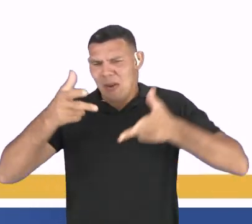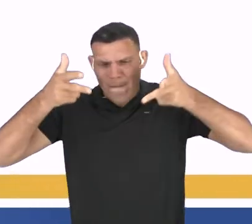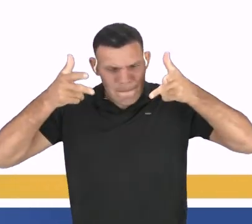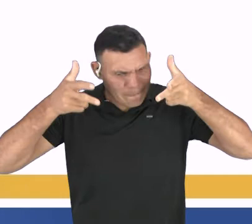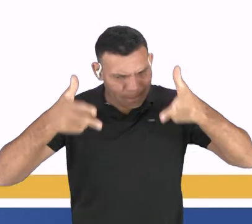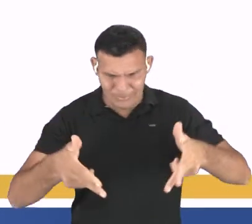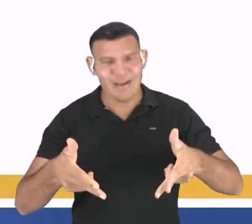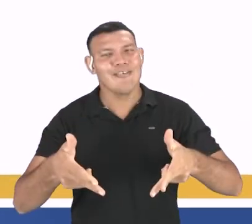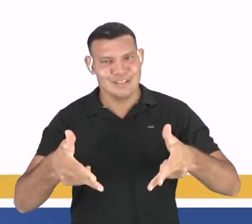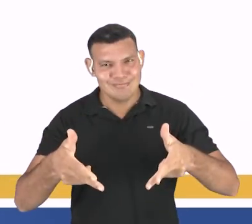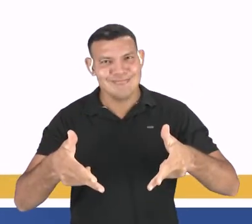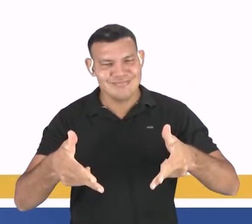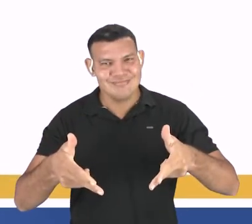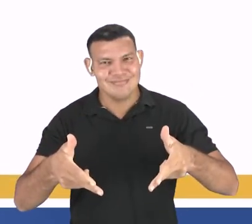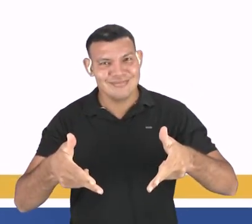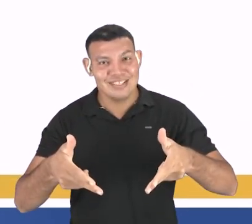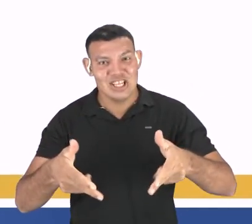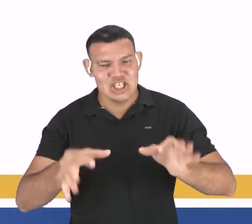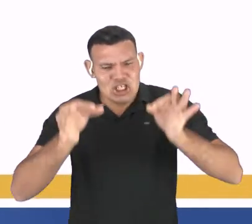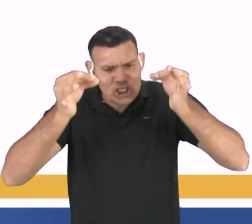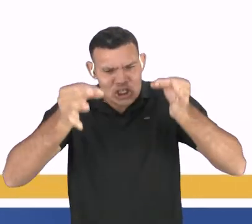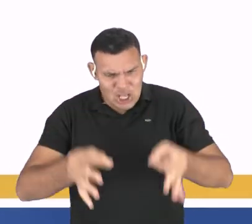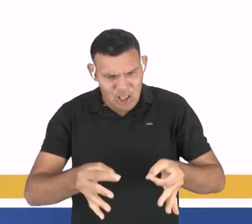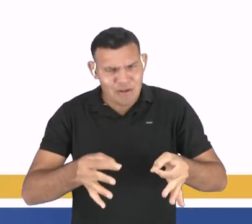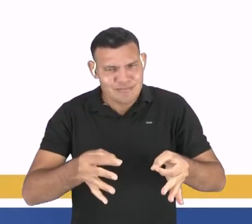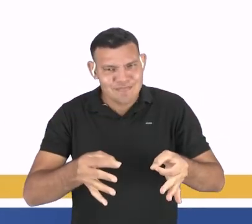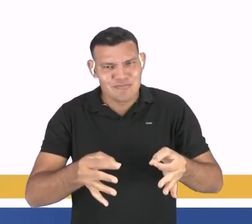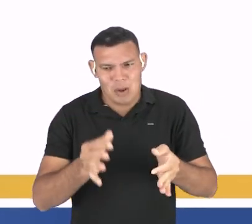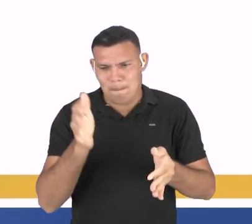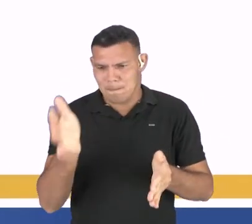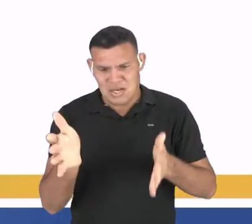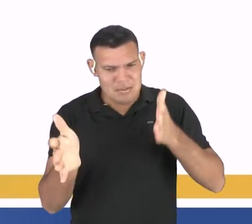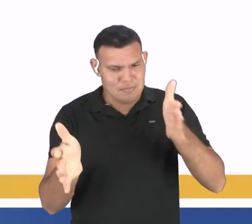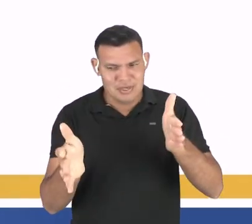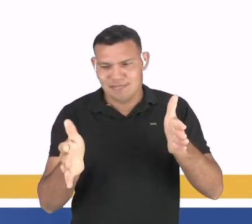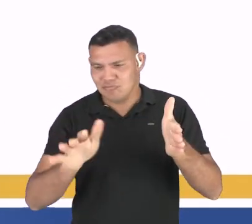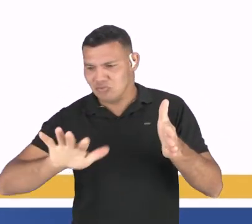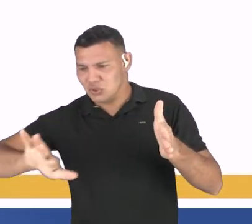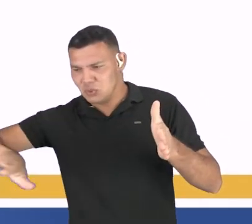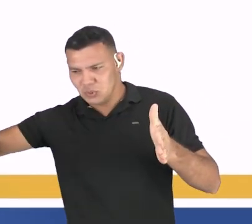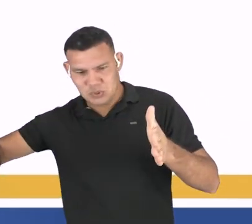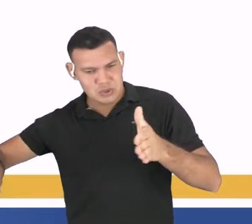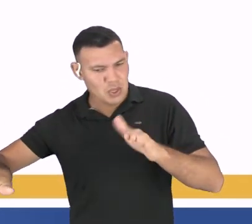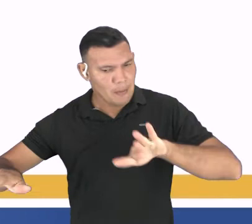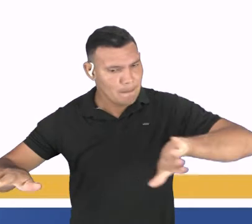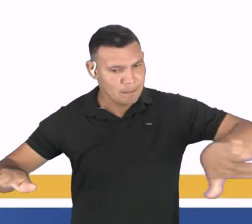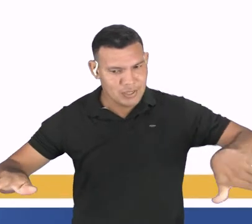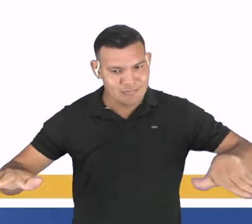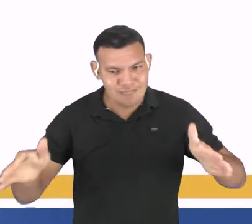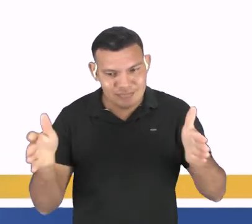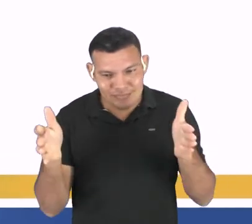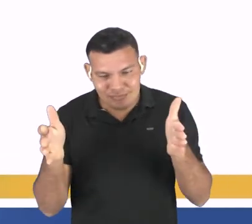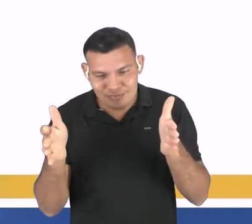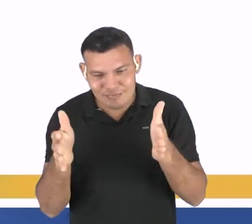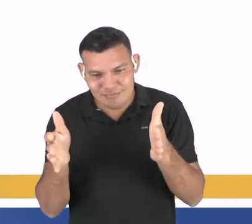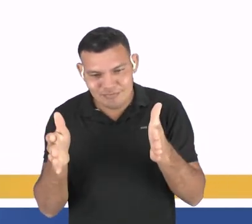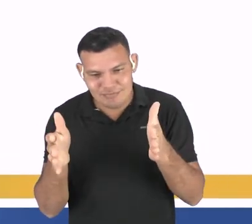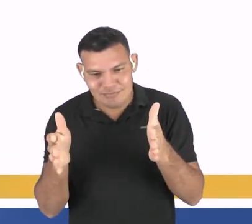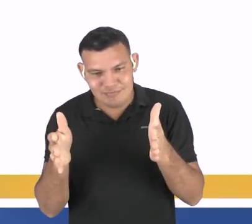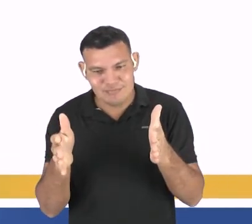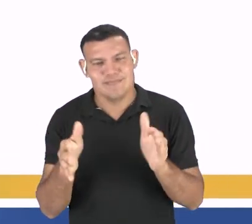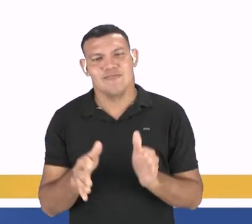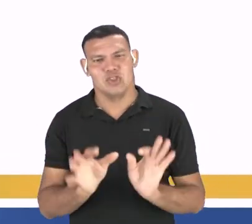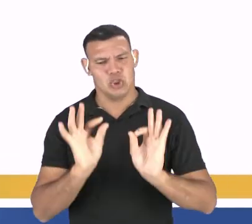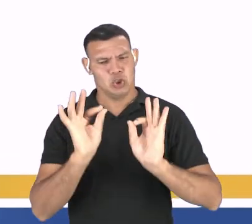perfeito é a porta justamente no ponto necessário que precisa ser cortado tá não existe nem me leve um